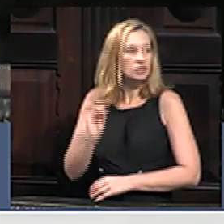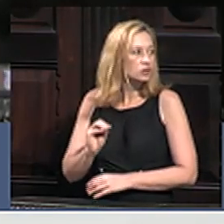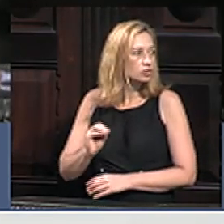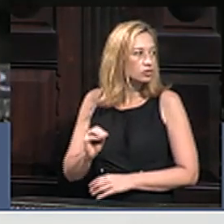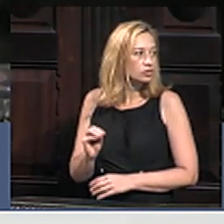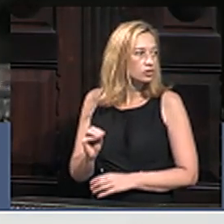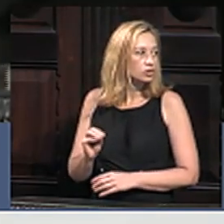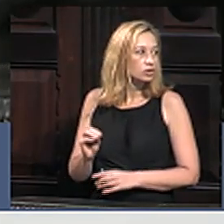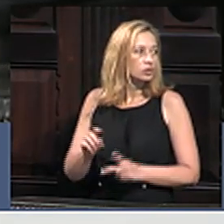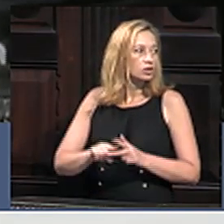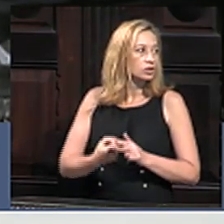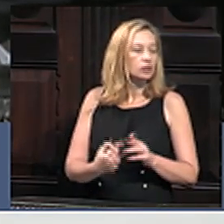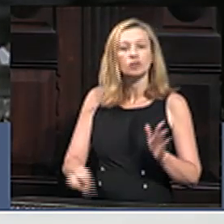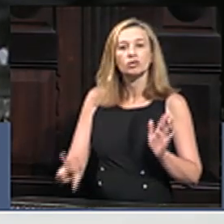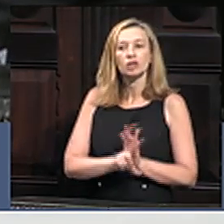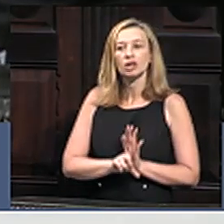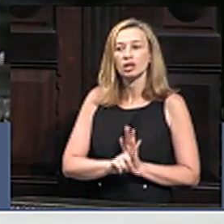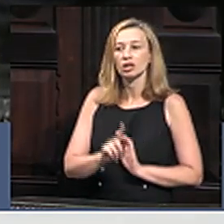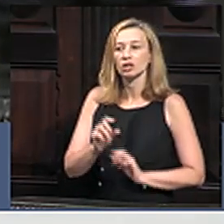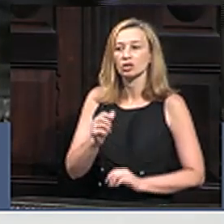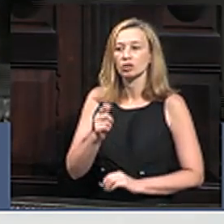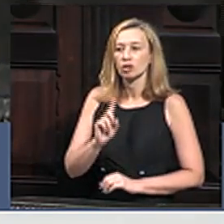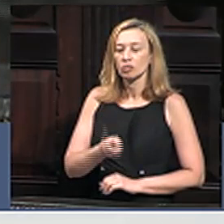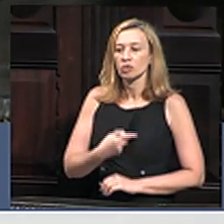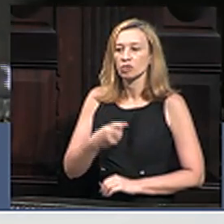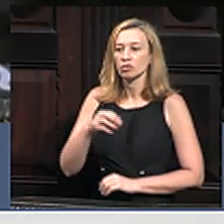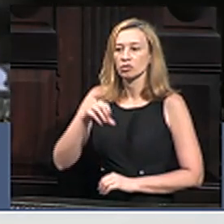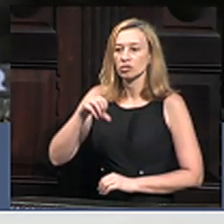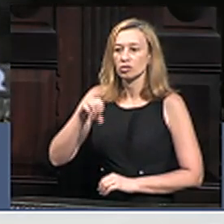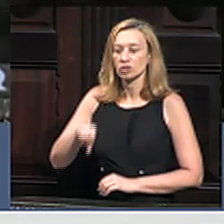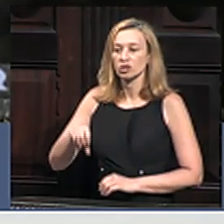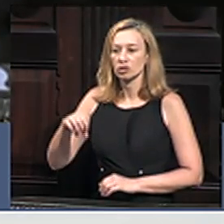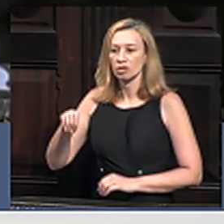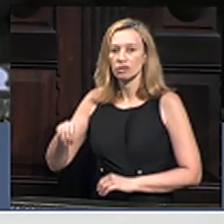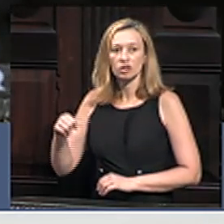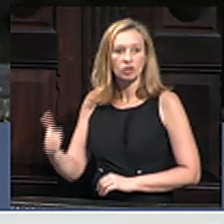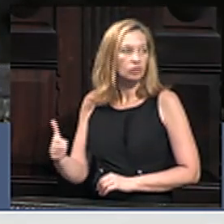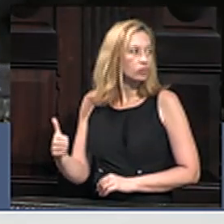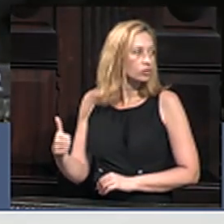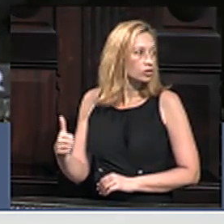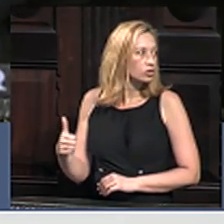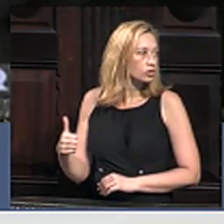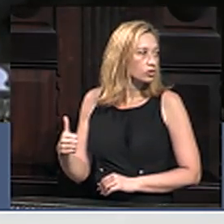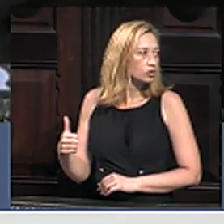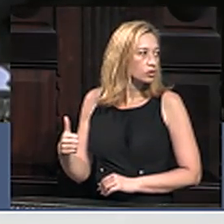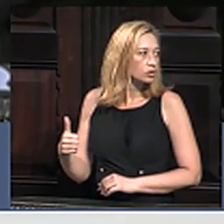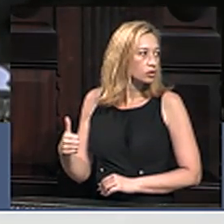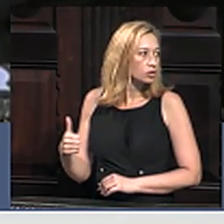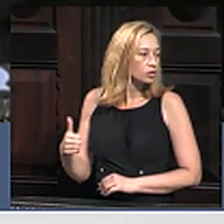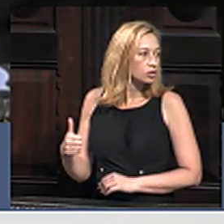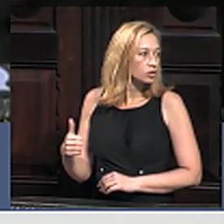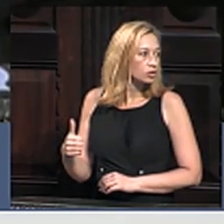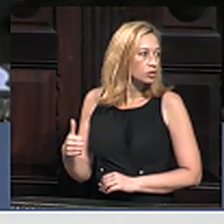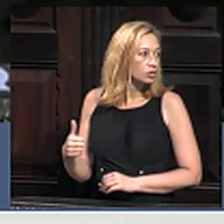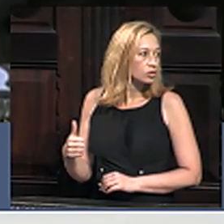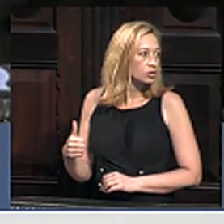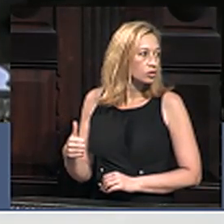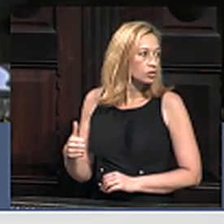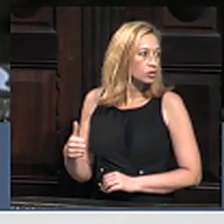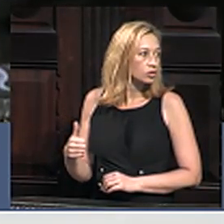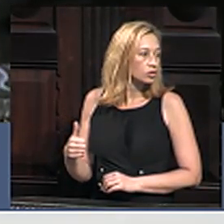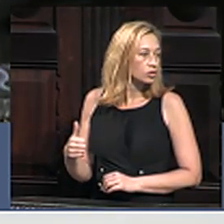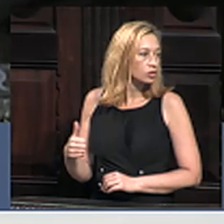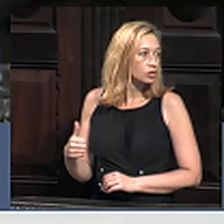número 1091, de 5 de dezembro de 1986, que inclui nos temas interdisciplinares noções